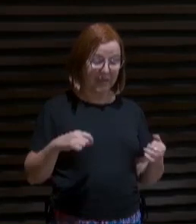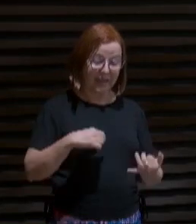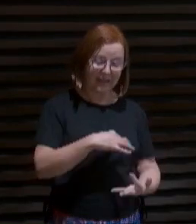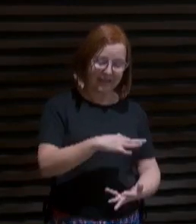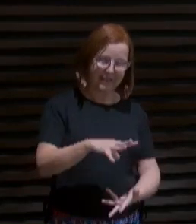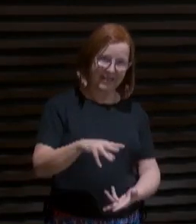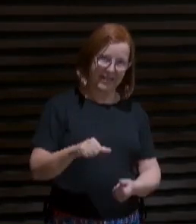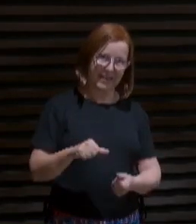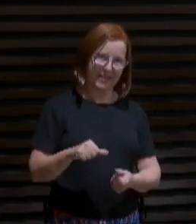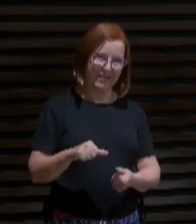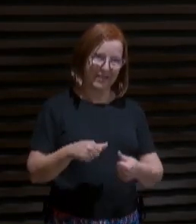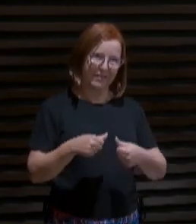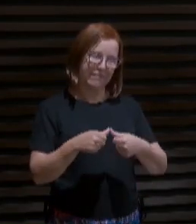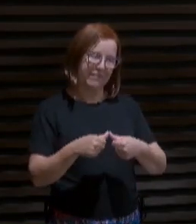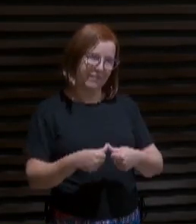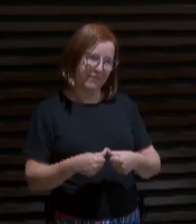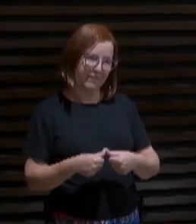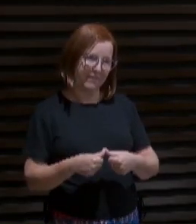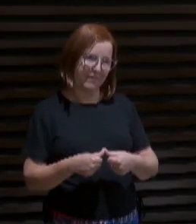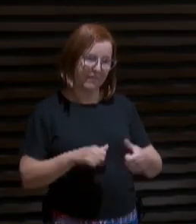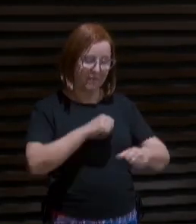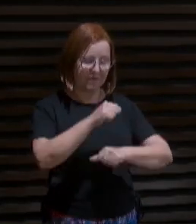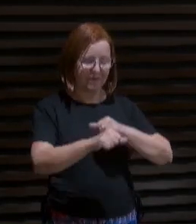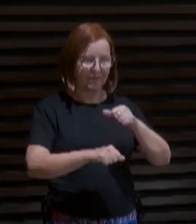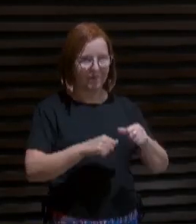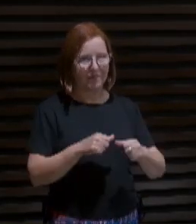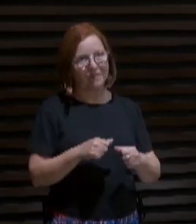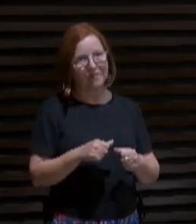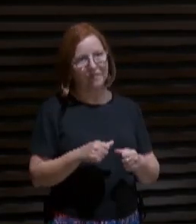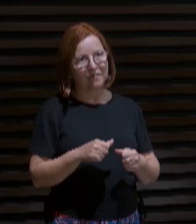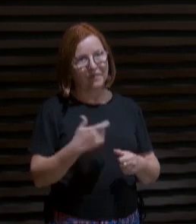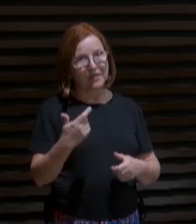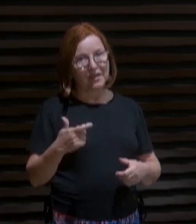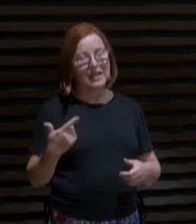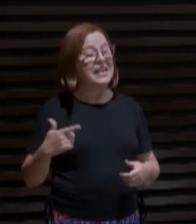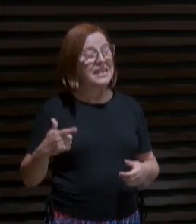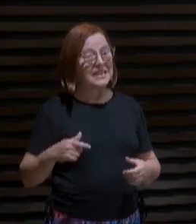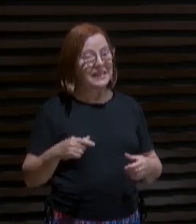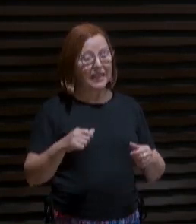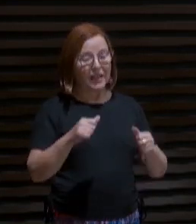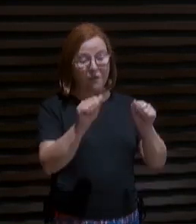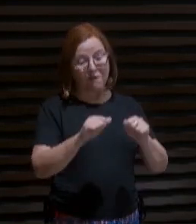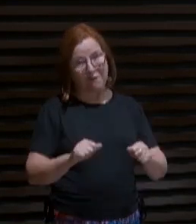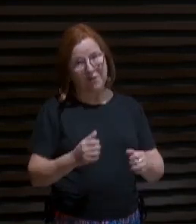porém, estava ou tornou-se sem forma e vazia,